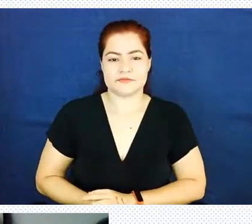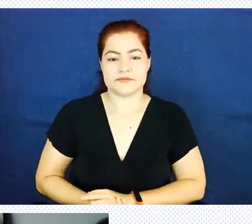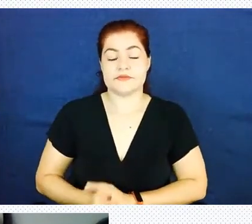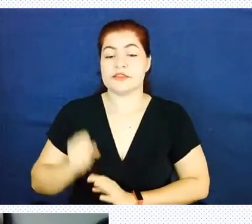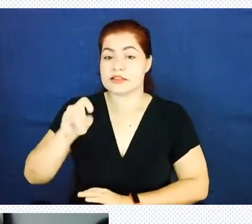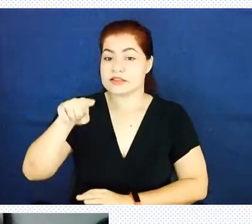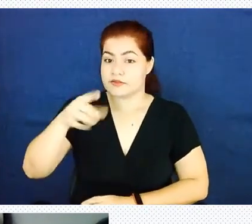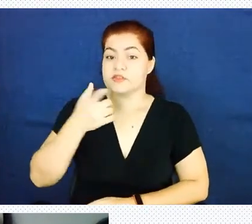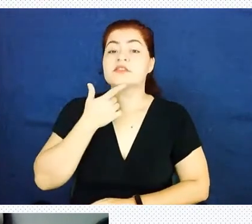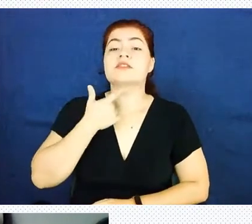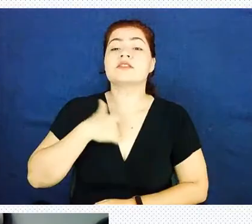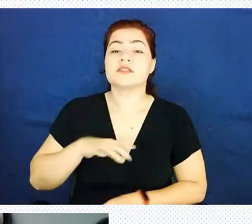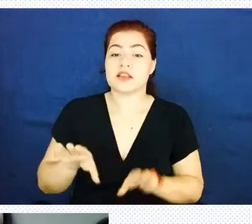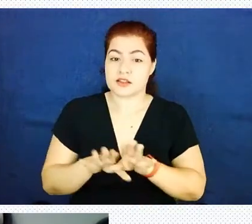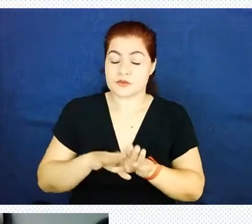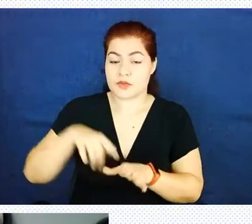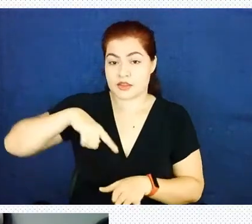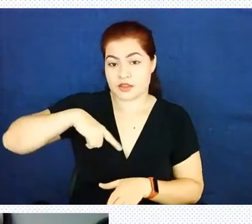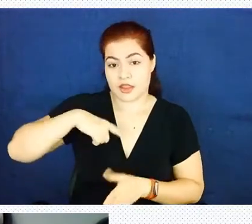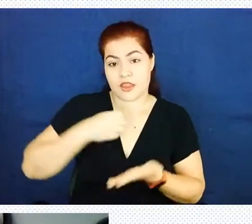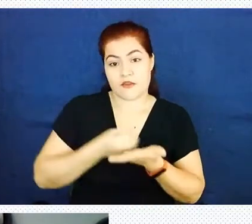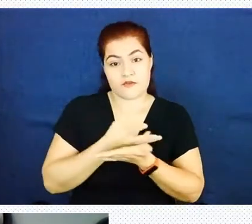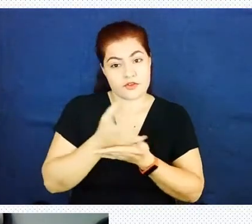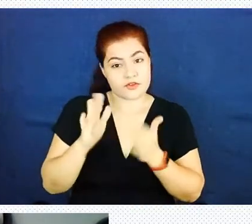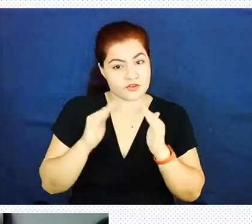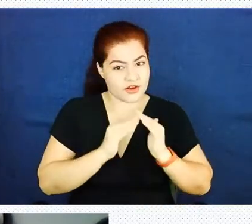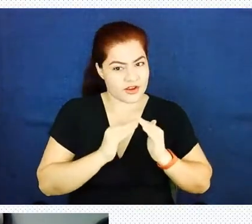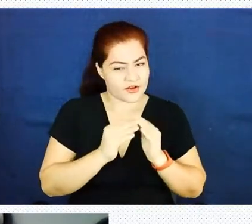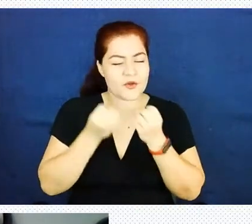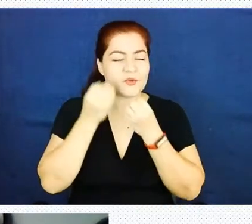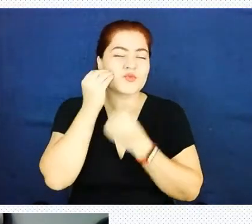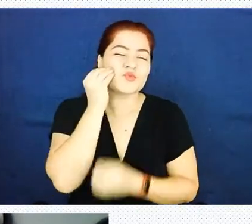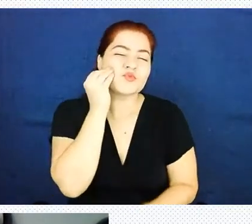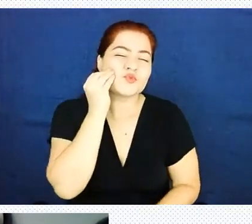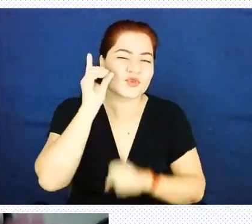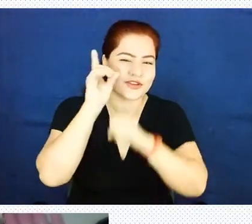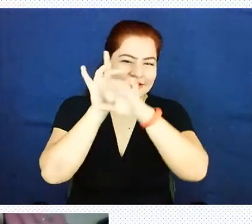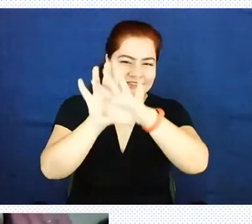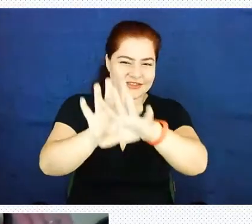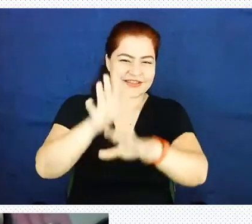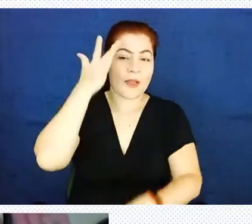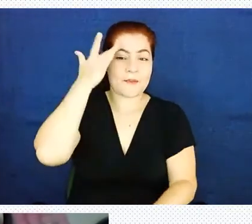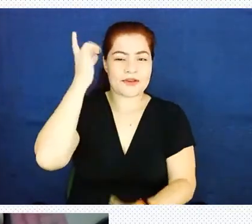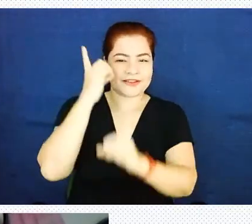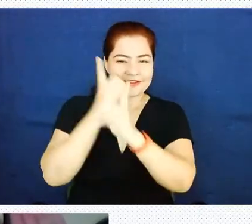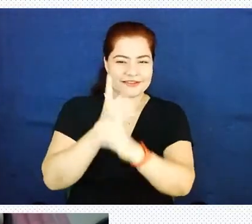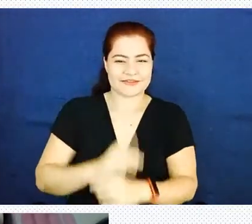você quiser também, hoje tem Evangelho no Lar. Um beijo, fiquem com Deus. Até amanhã.